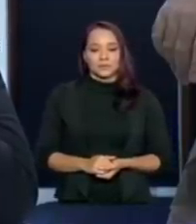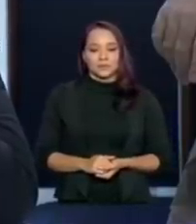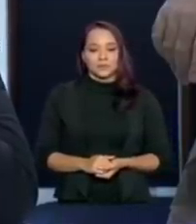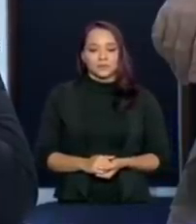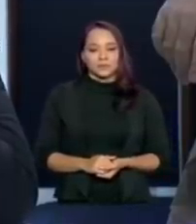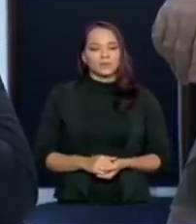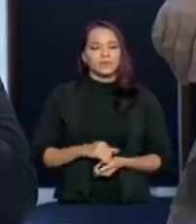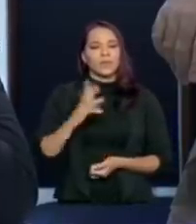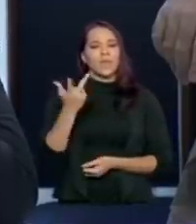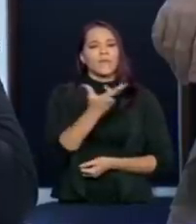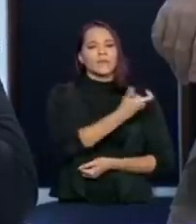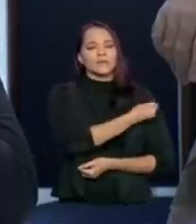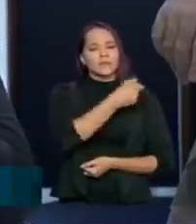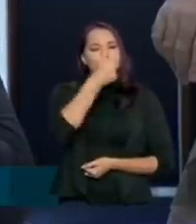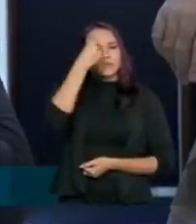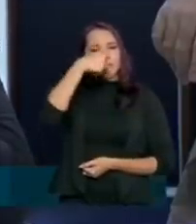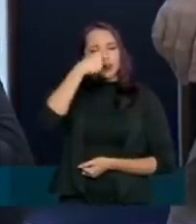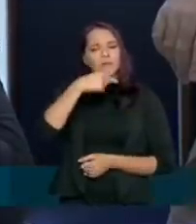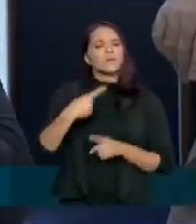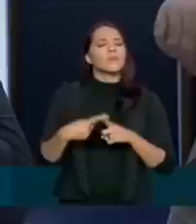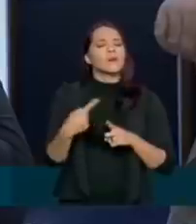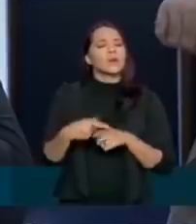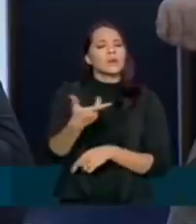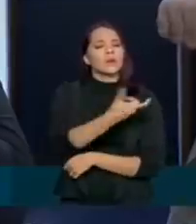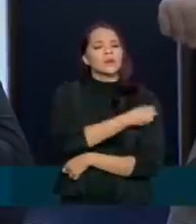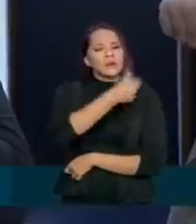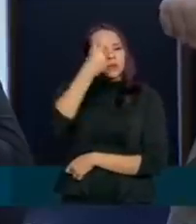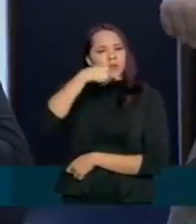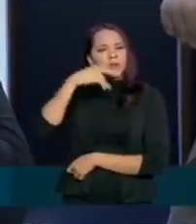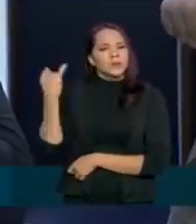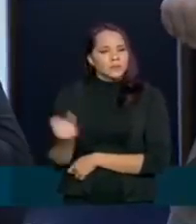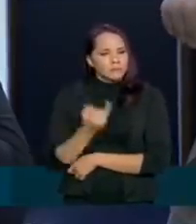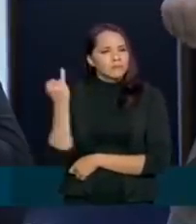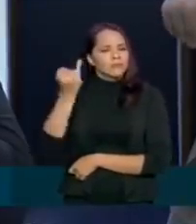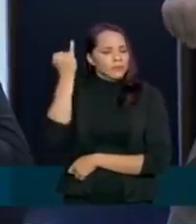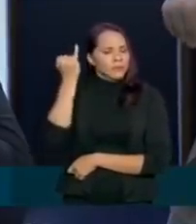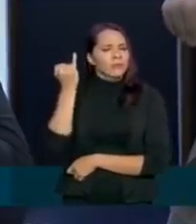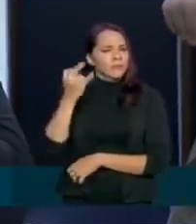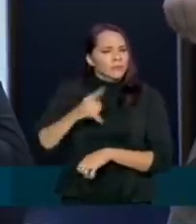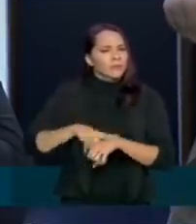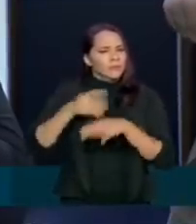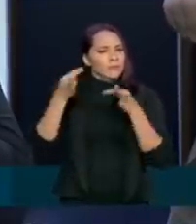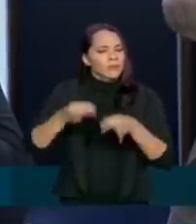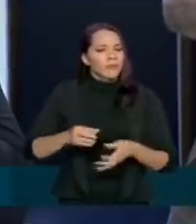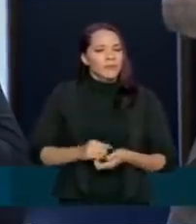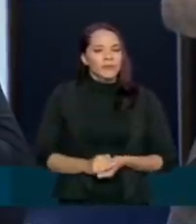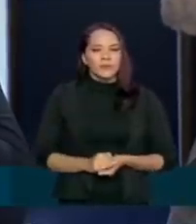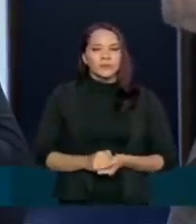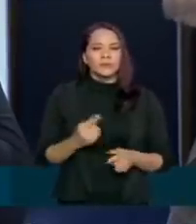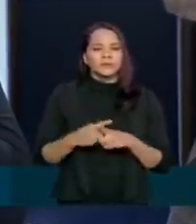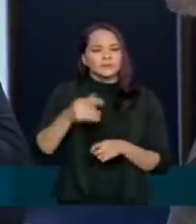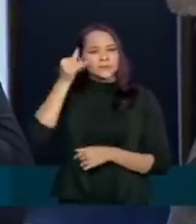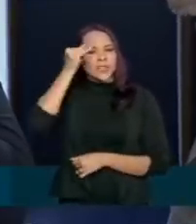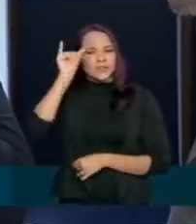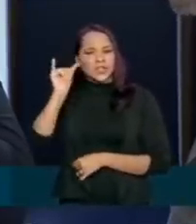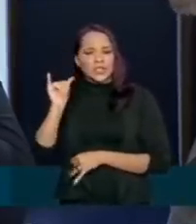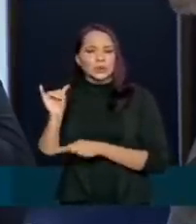A vacina para gripe. Por que a vacina para gripe é importantíssima no momento certo? Porque você evita